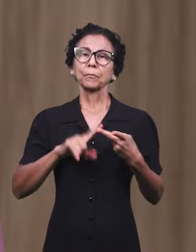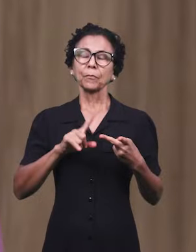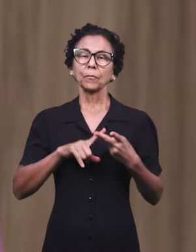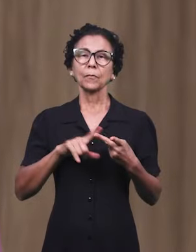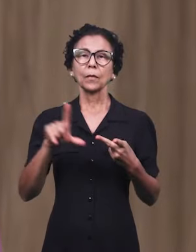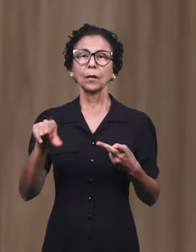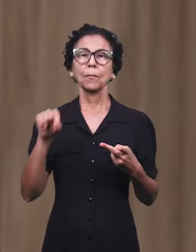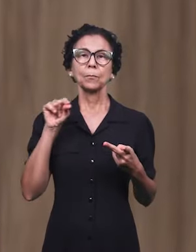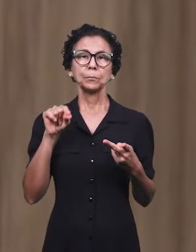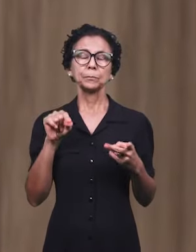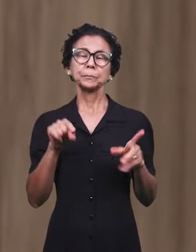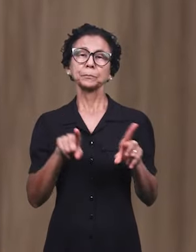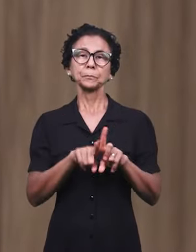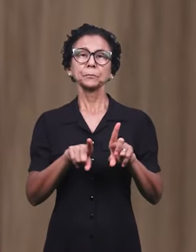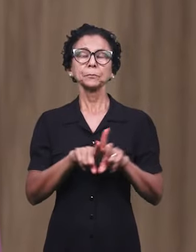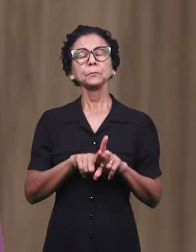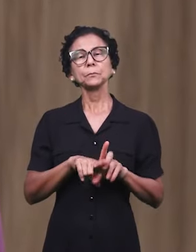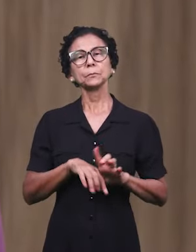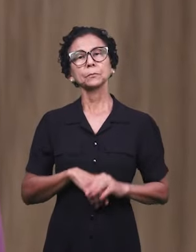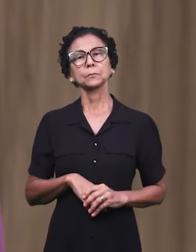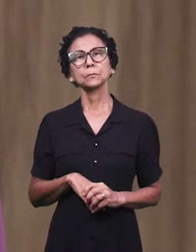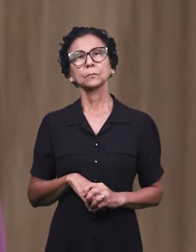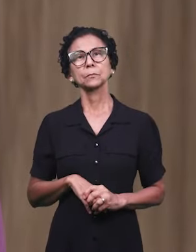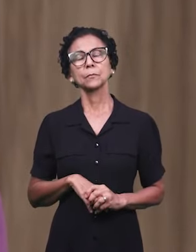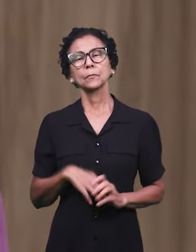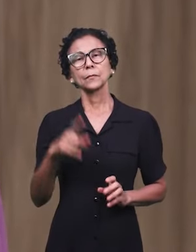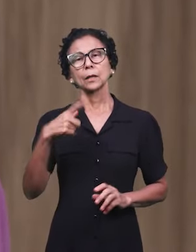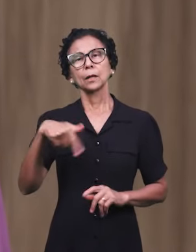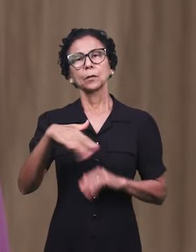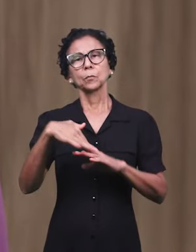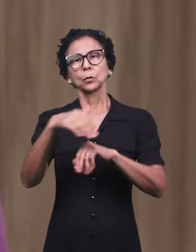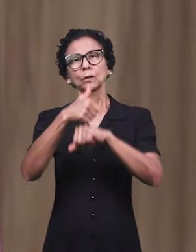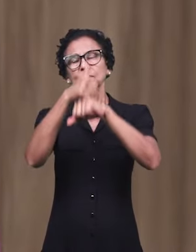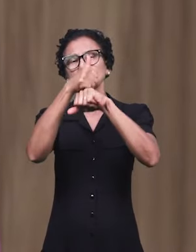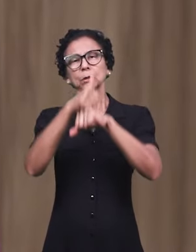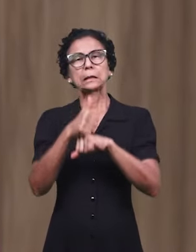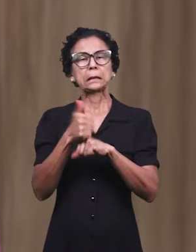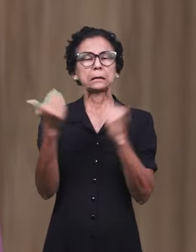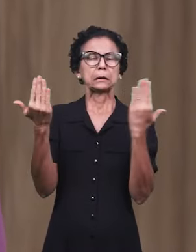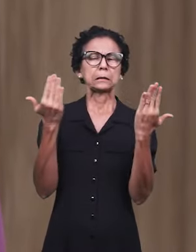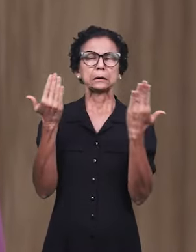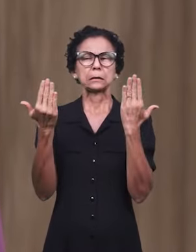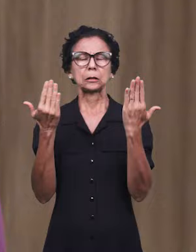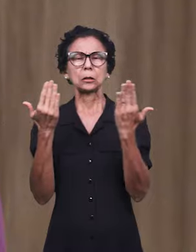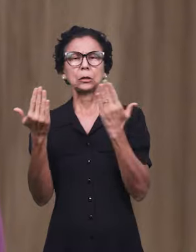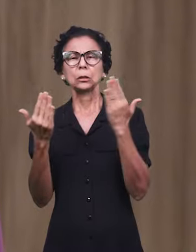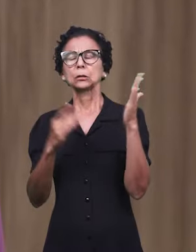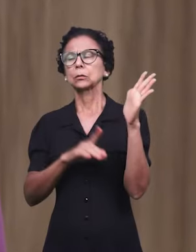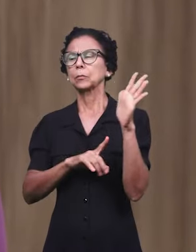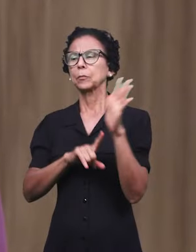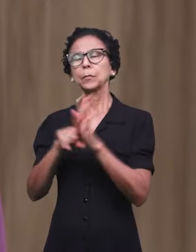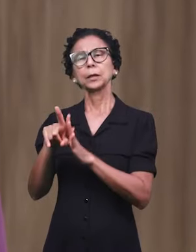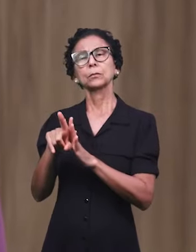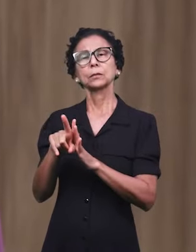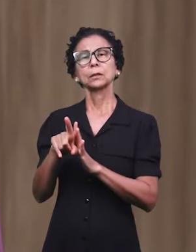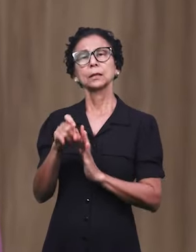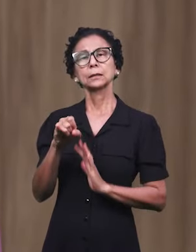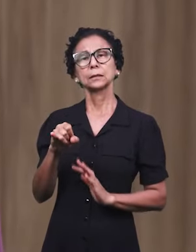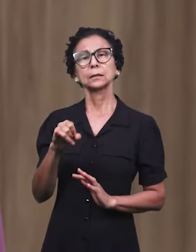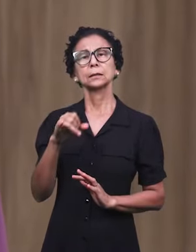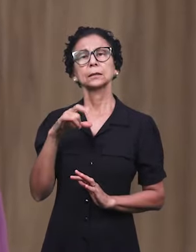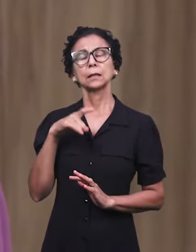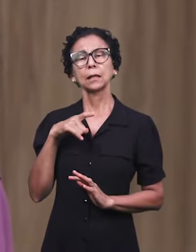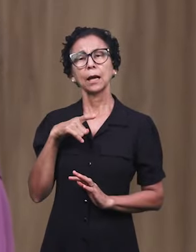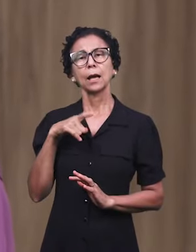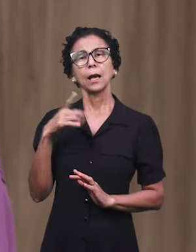E uma outra opção também é você recorrer a um psicólogo, né, que você se identificou, e perguntar a ele